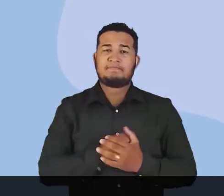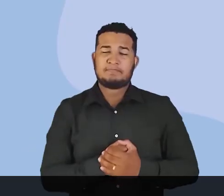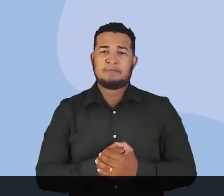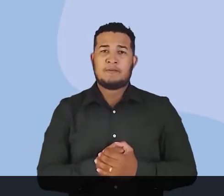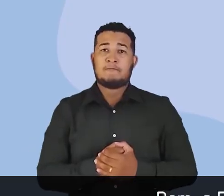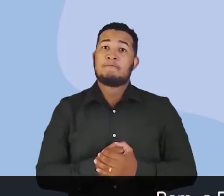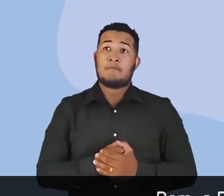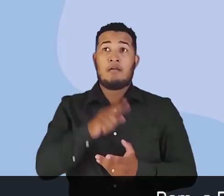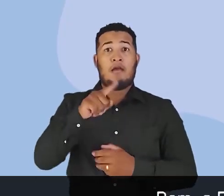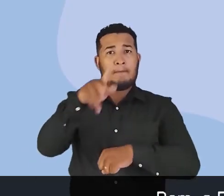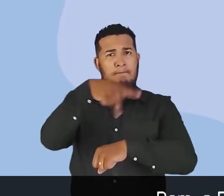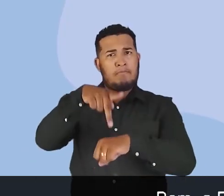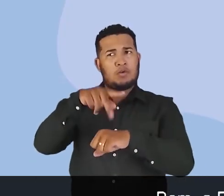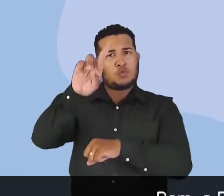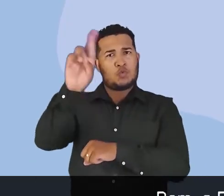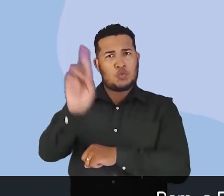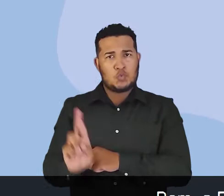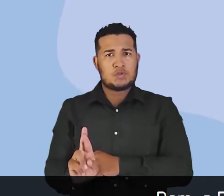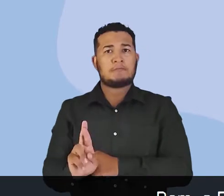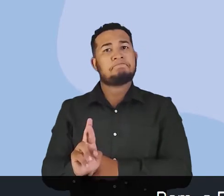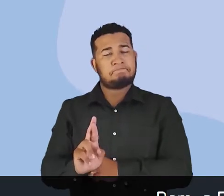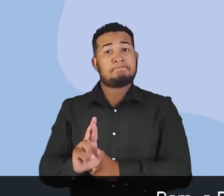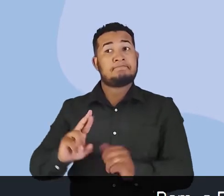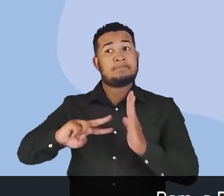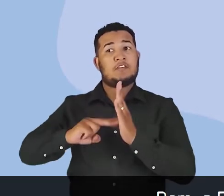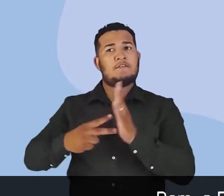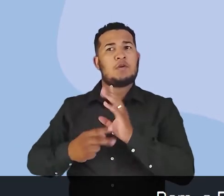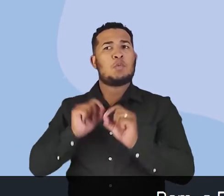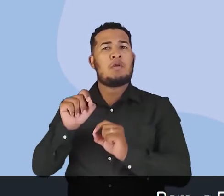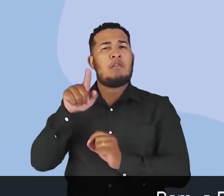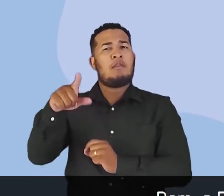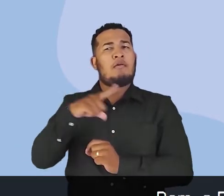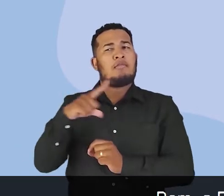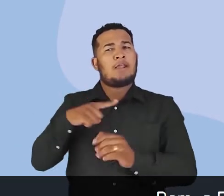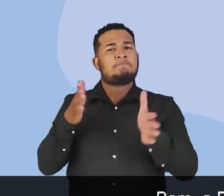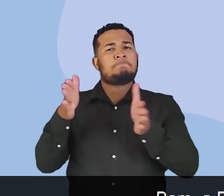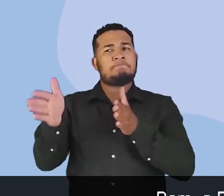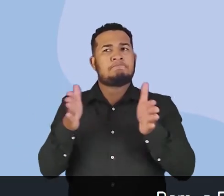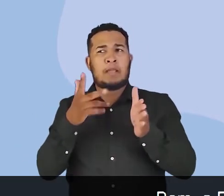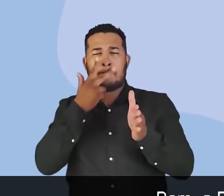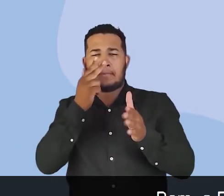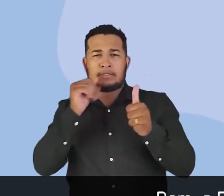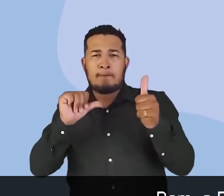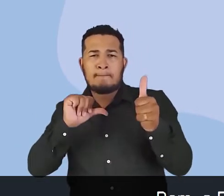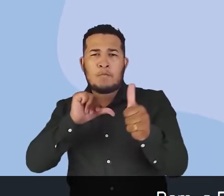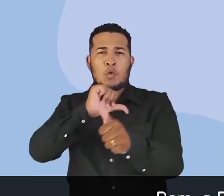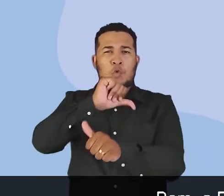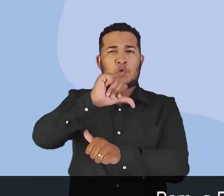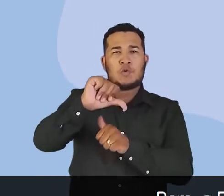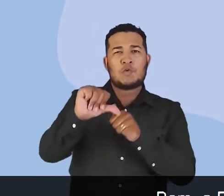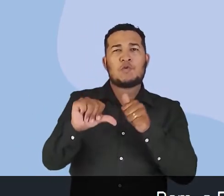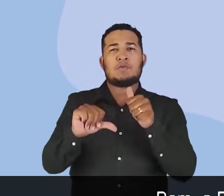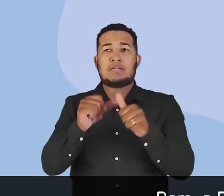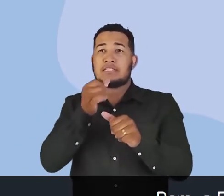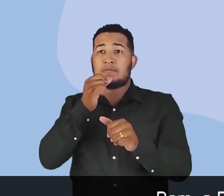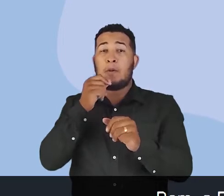slide. Bom, a Rússia era um país que estava num período de